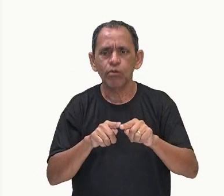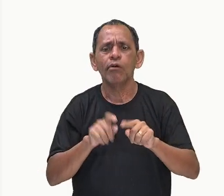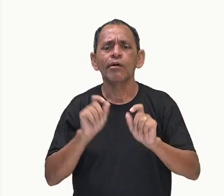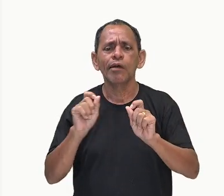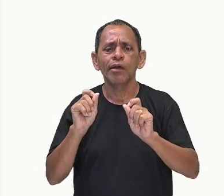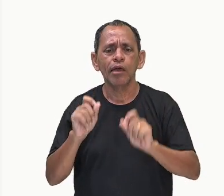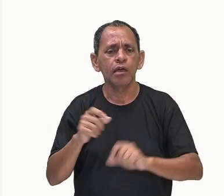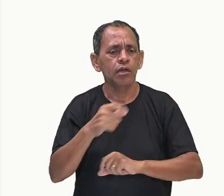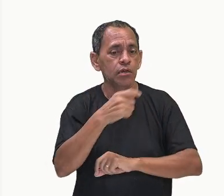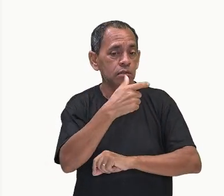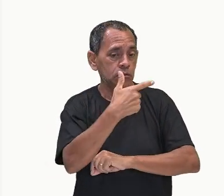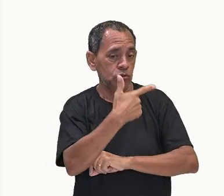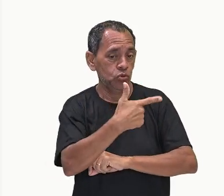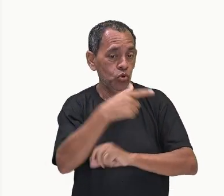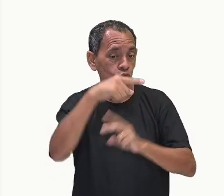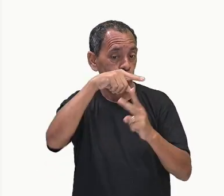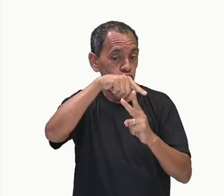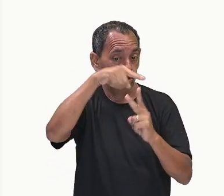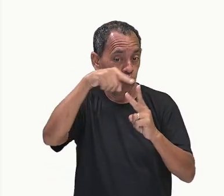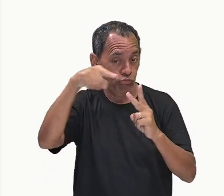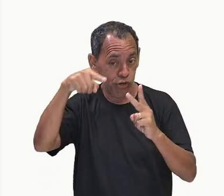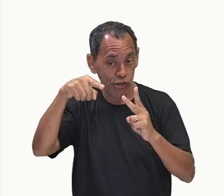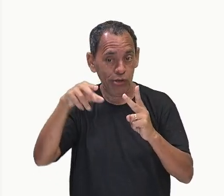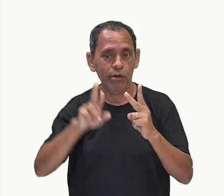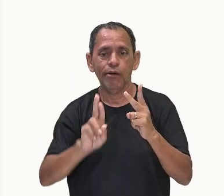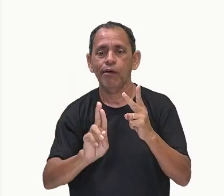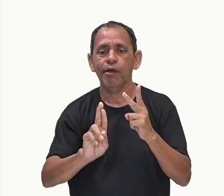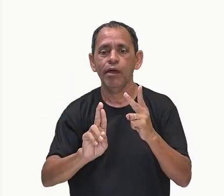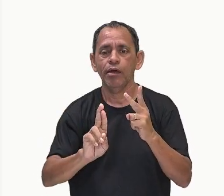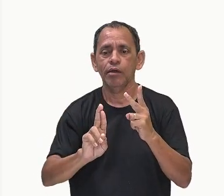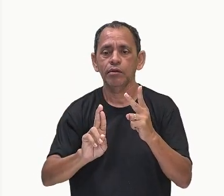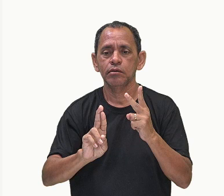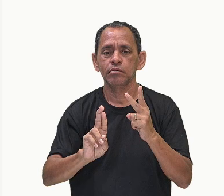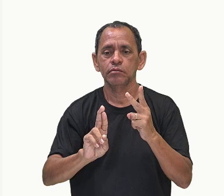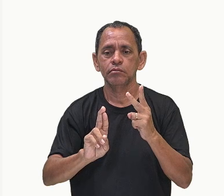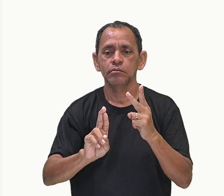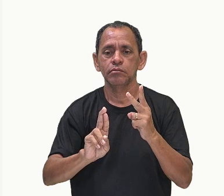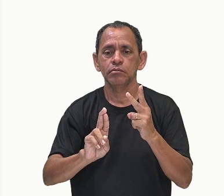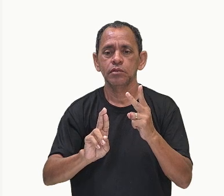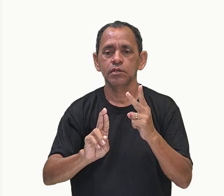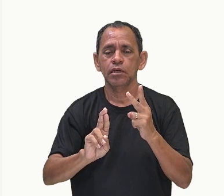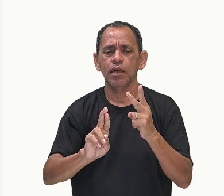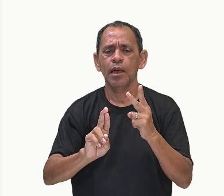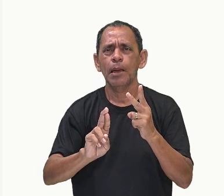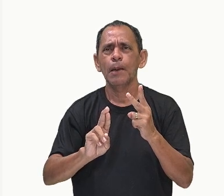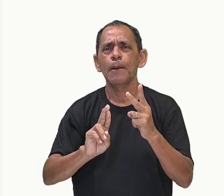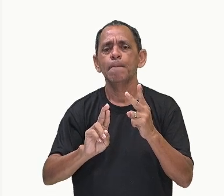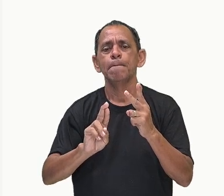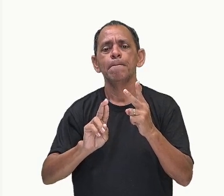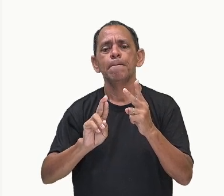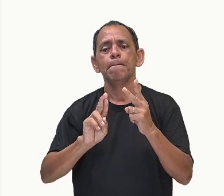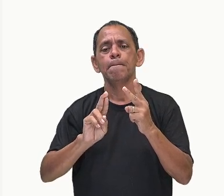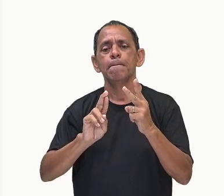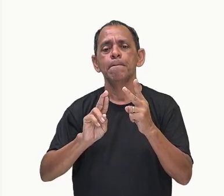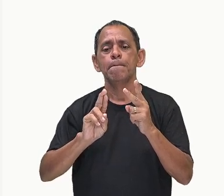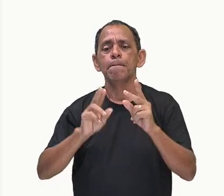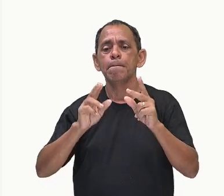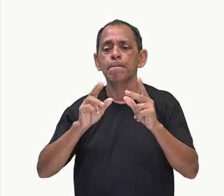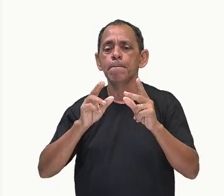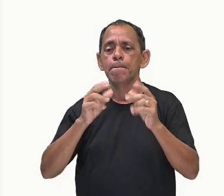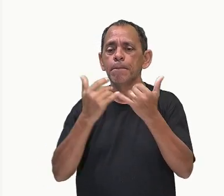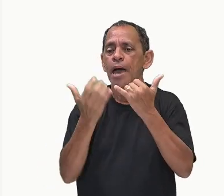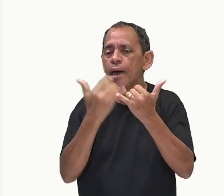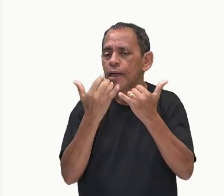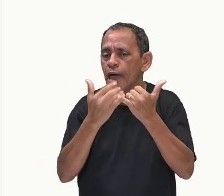2πr, que é o comprimento, né? Seria, em outras palavras, seria como se fosse o perímetro da circunferência, né? Só que o perímetro